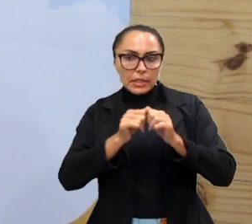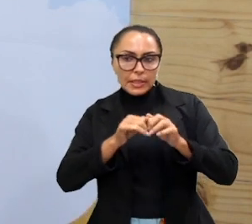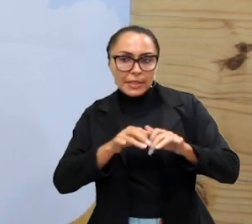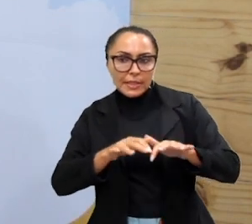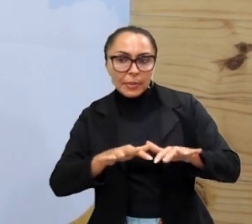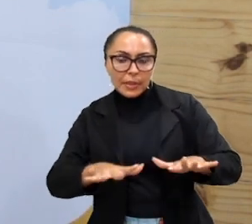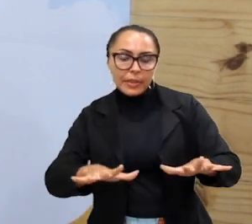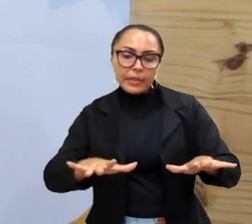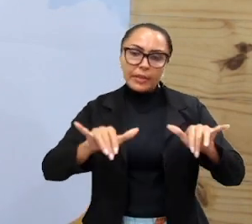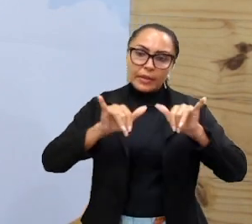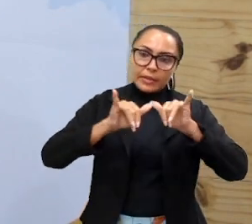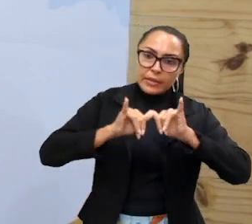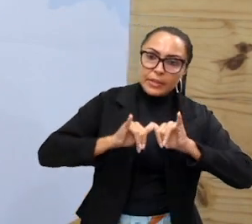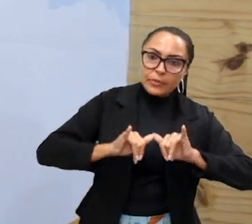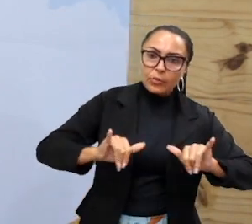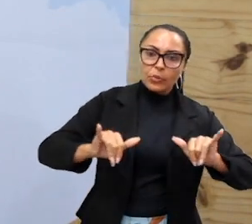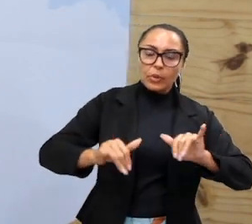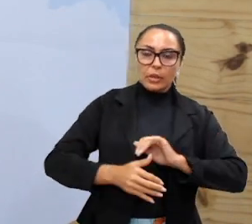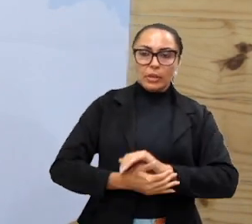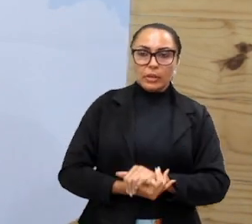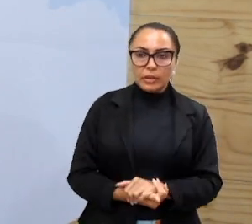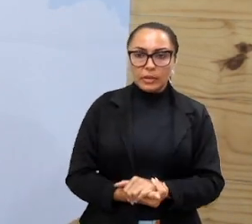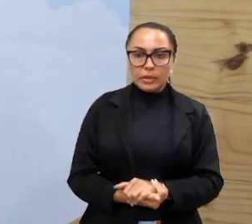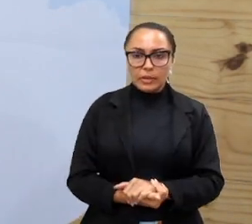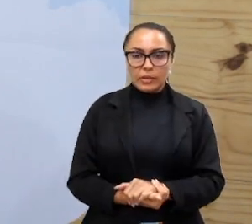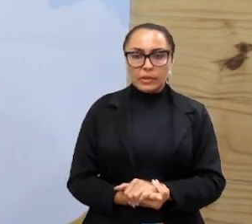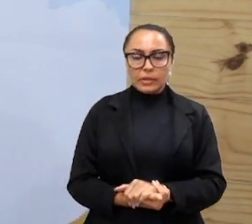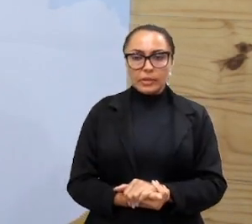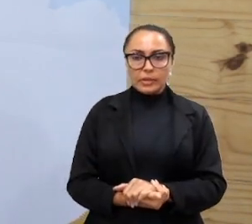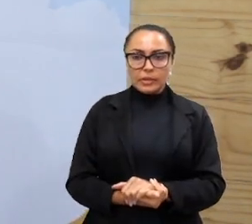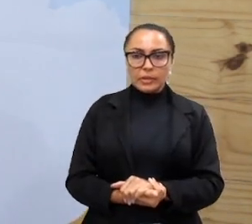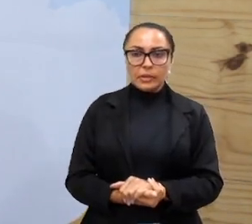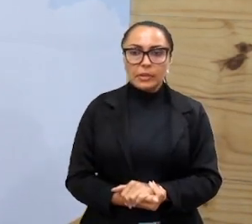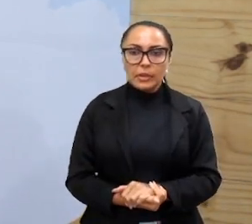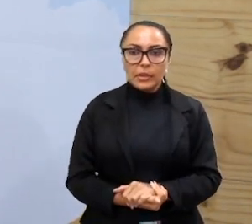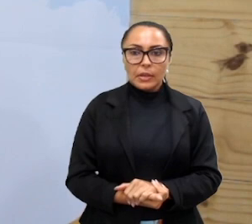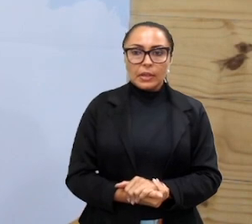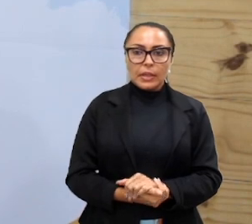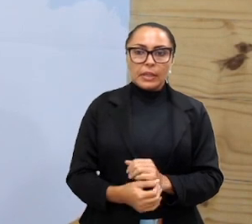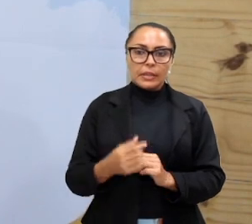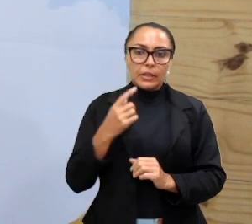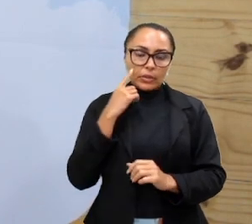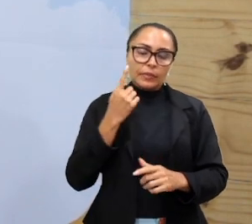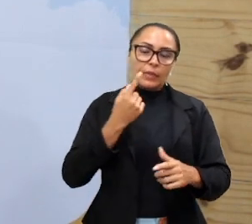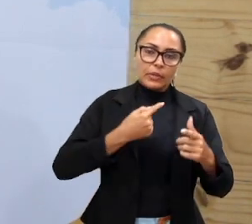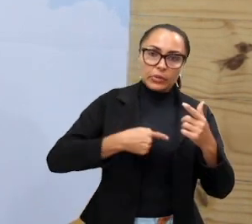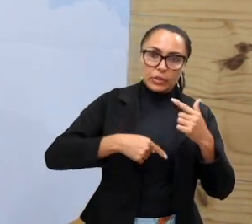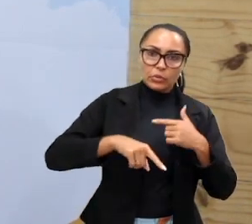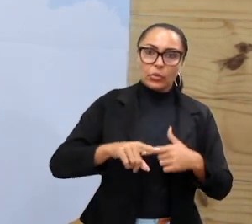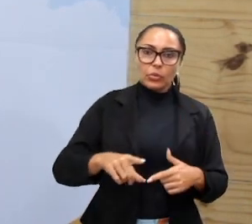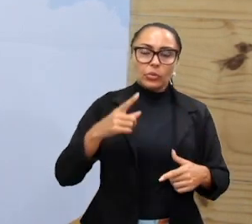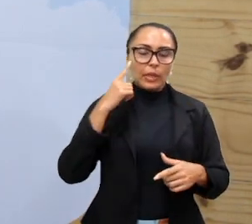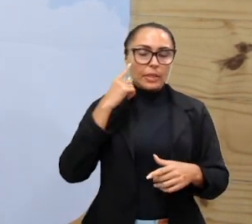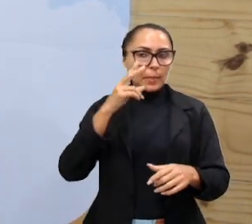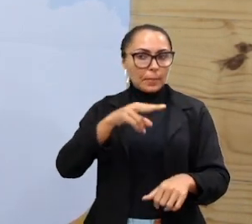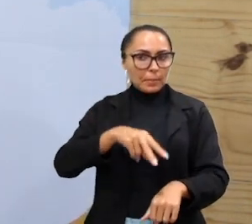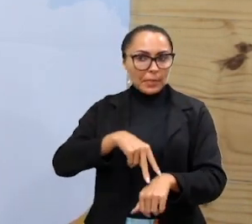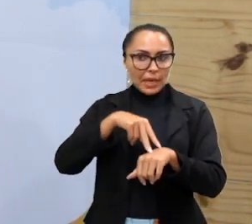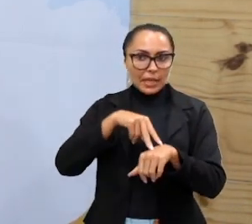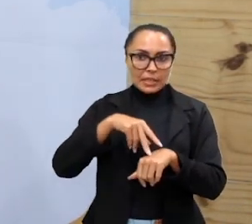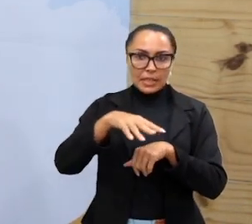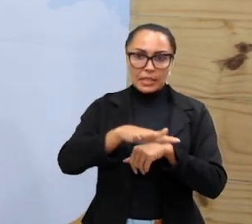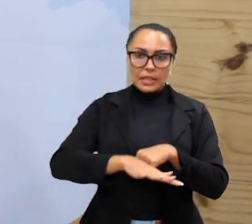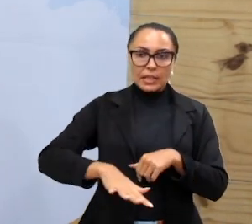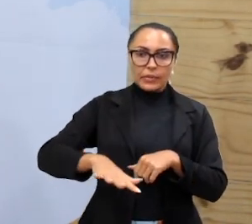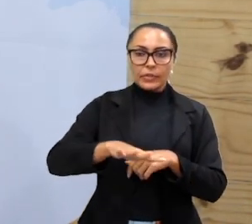nós? Esse é o grande questionamento que se levanta em torno dessas questões e dessa presença maciça da mídia na